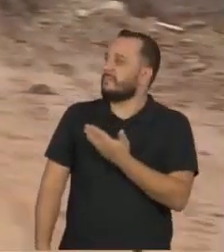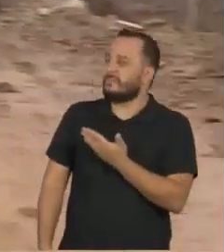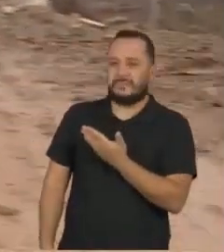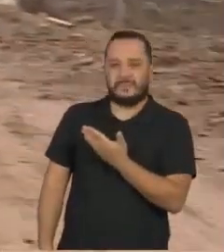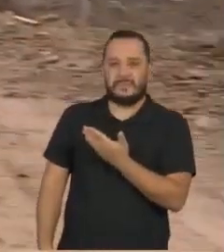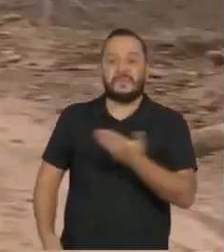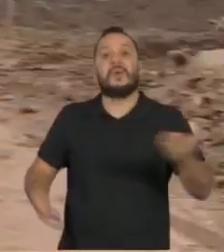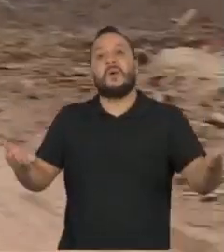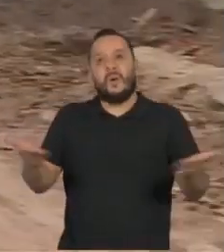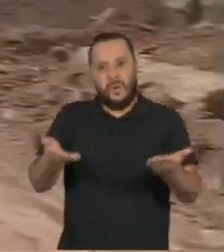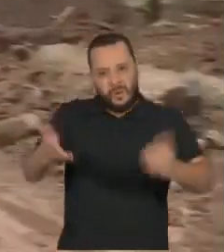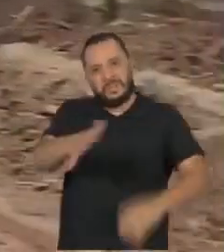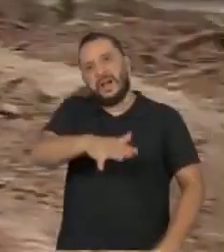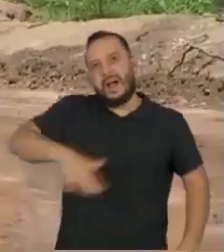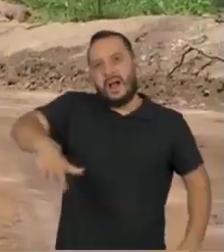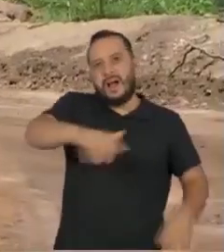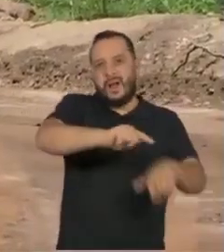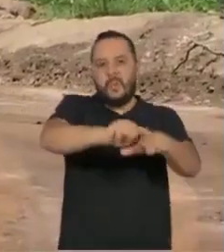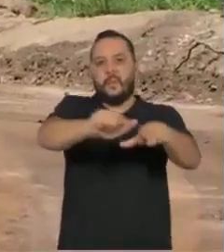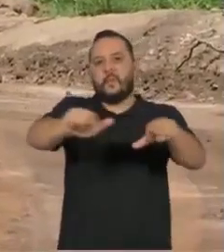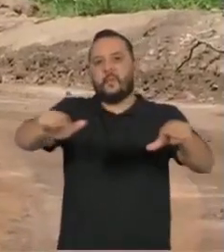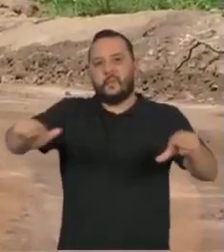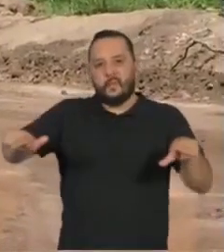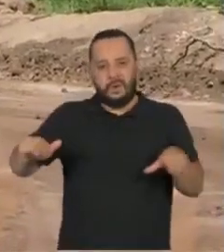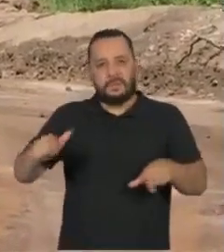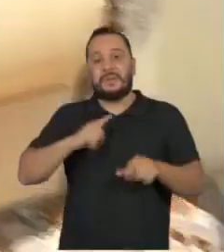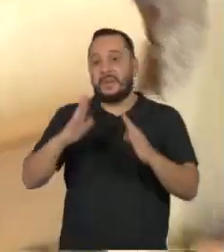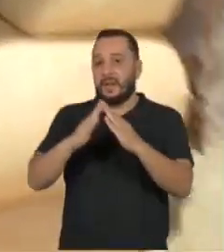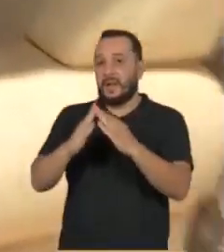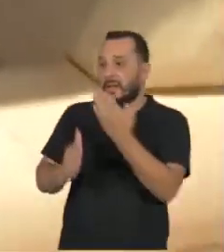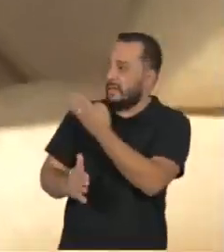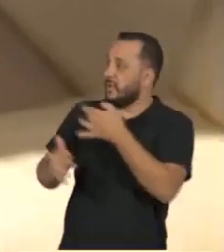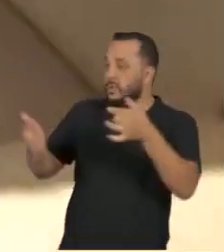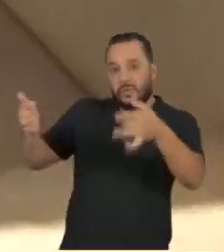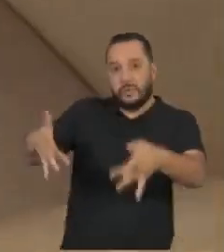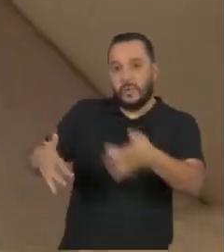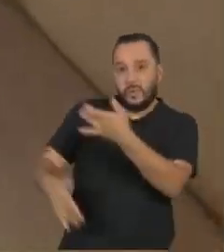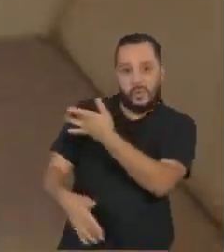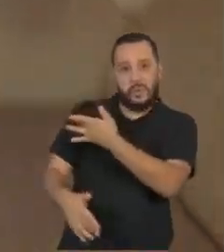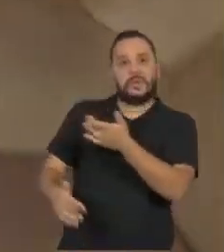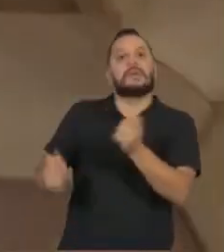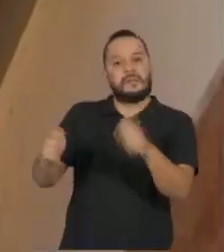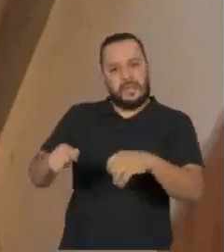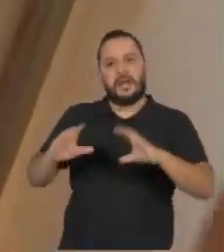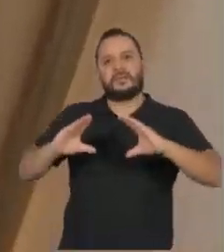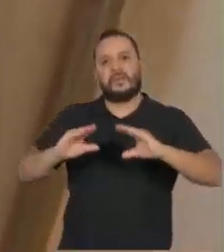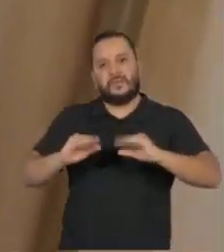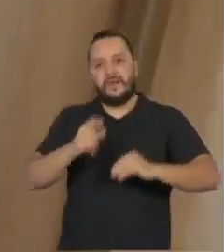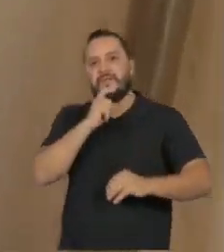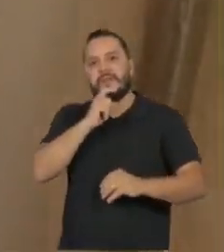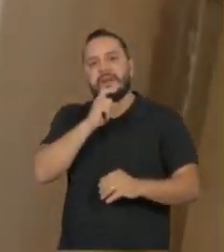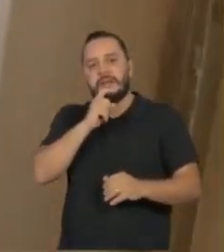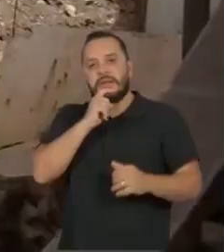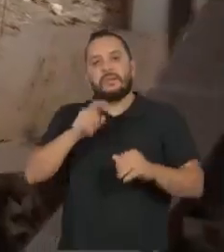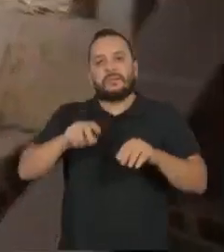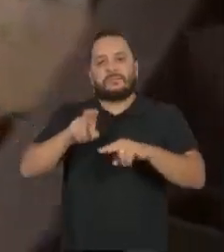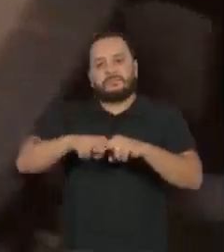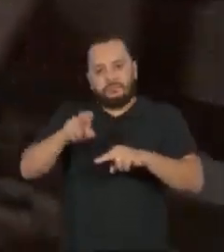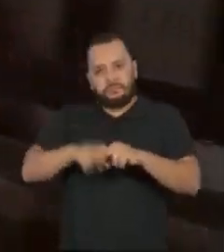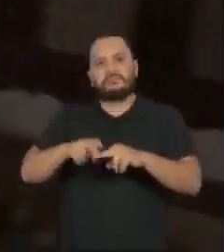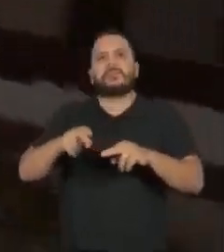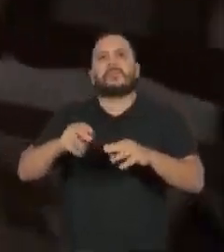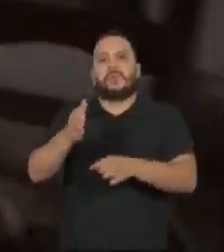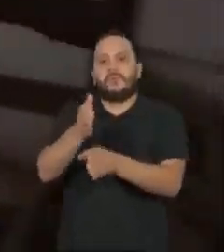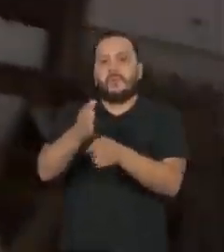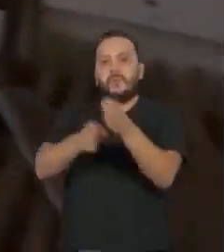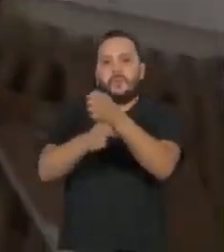Hoje, a área é um imenso descampado. Mas no que restou de uma casa, ainda é possível encontrar o sofá, a geladeira, o muro que